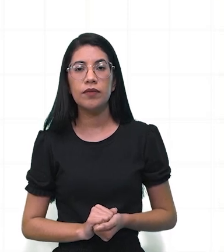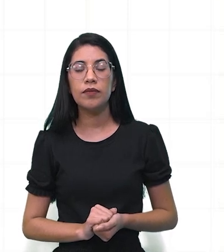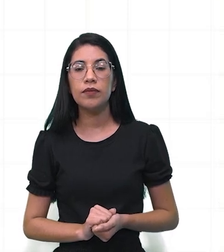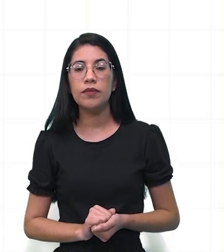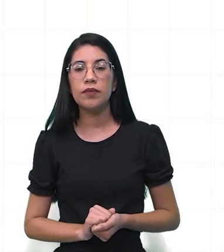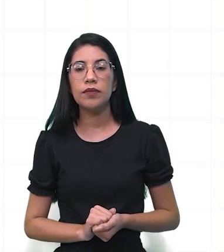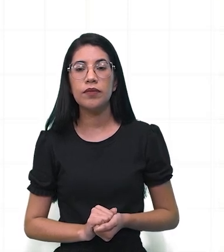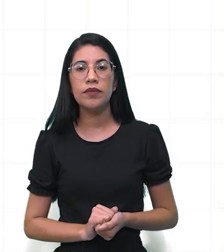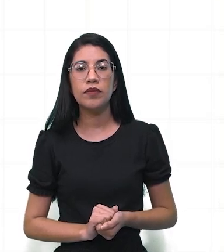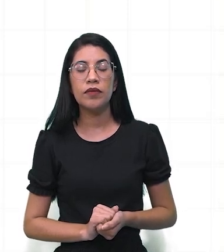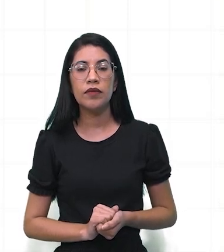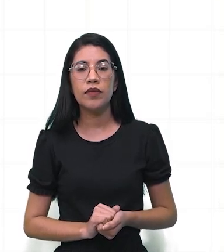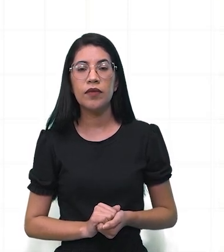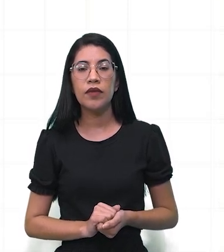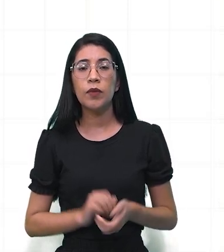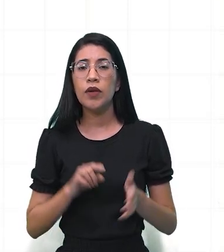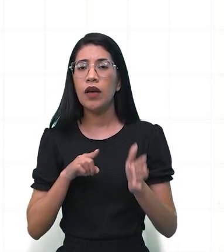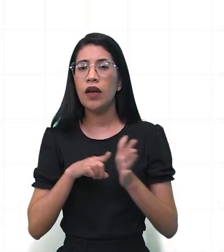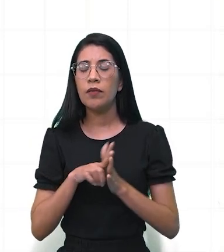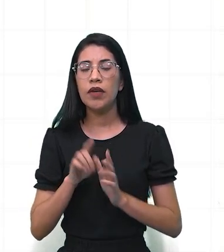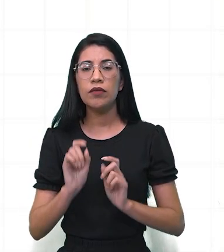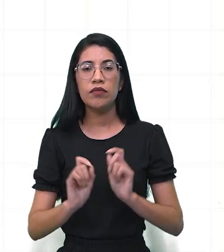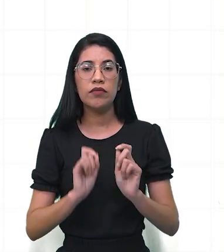Muito bem, muito bem. Vamos ver o que ele quer saber, né?